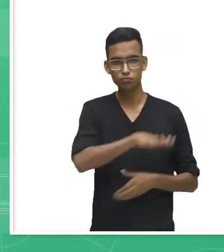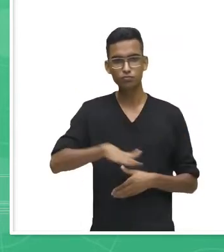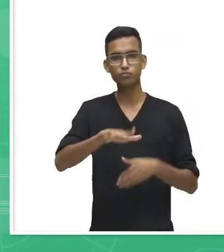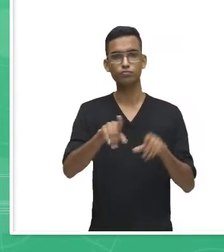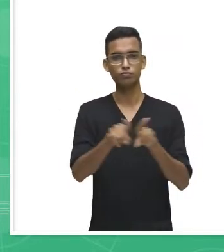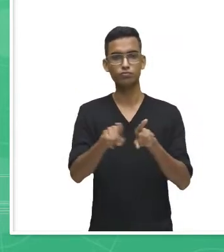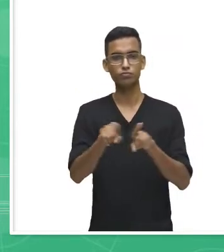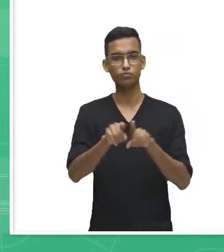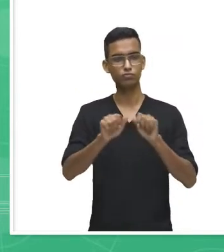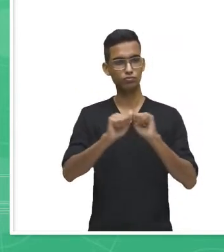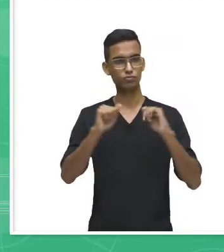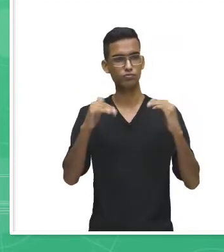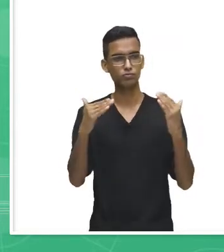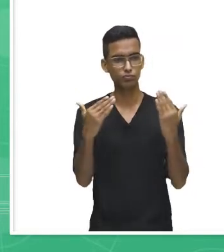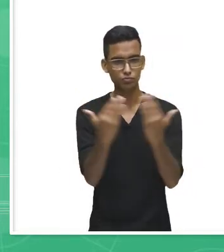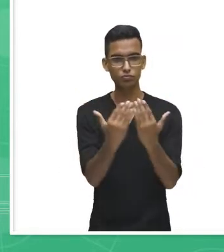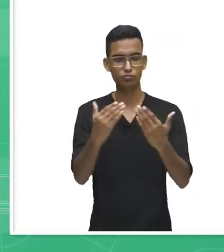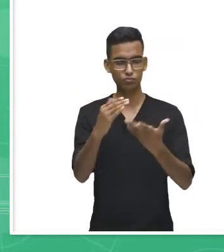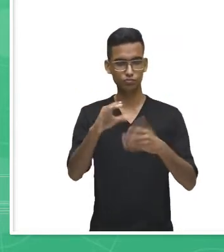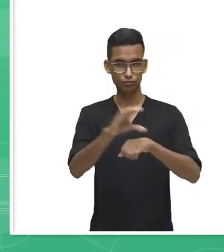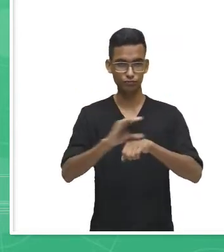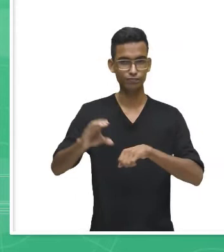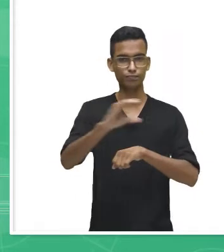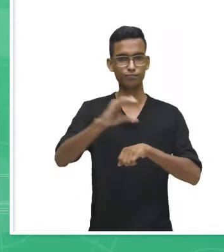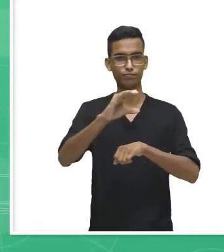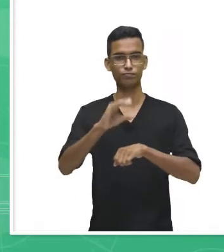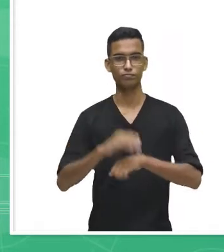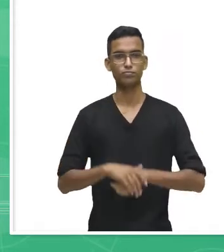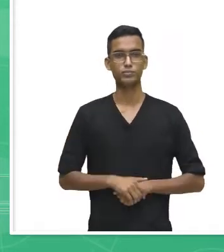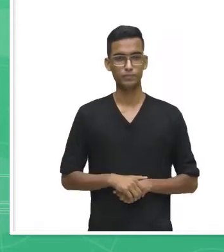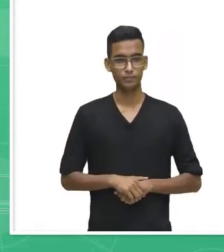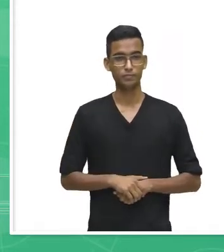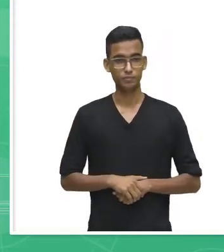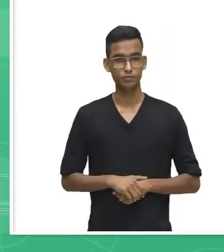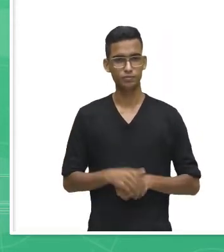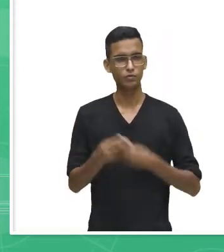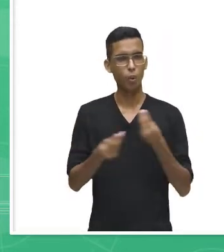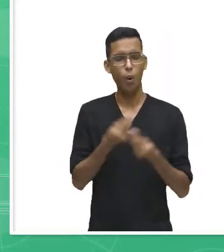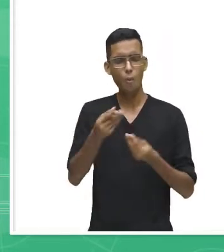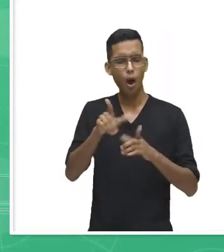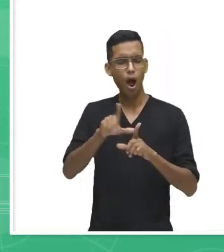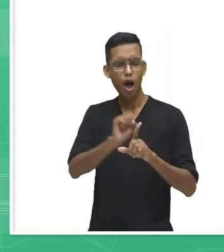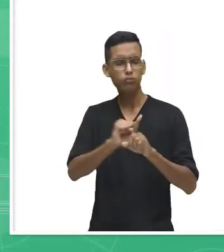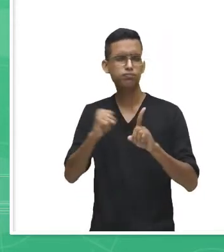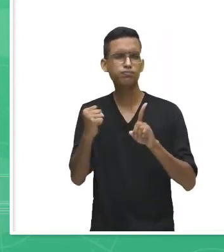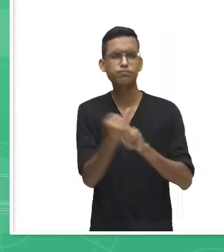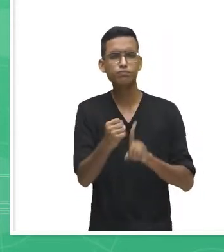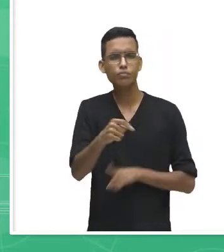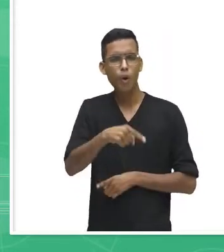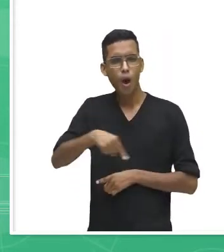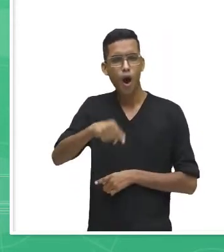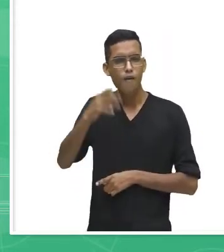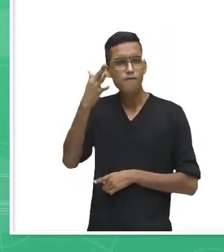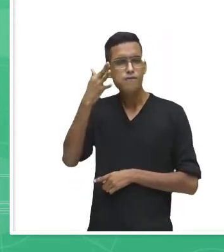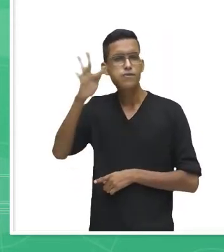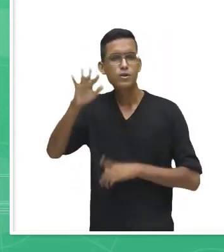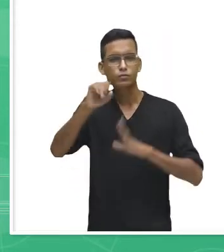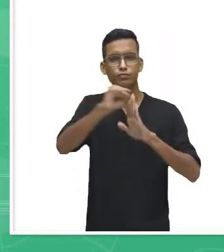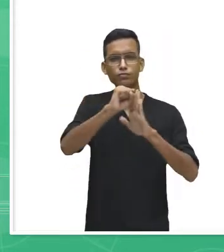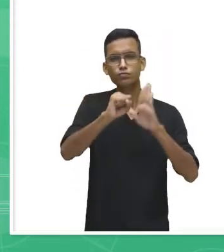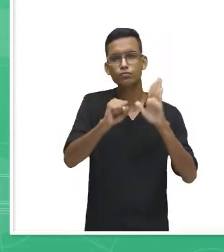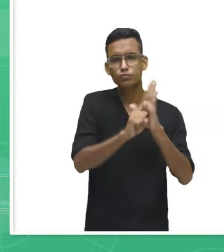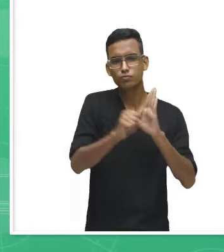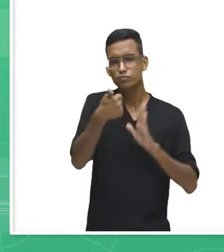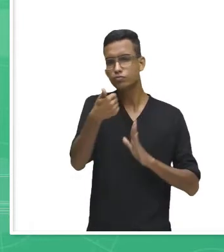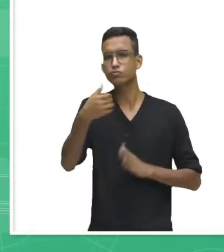França antes da Revolução. Qual era o estado em que se encontrava a França para poder permitir que se